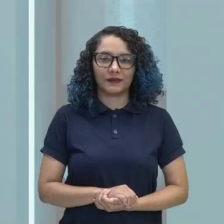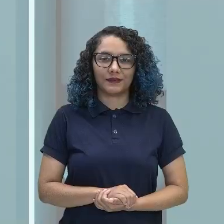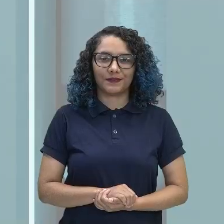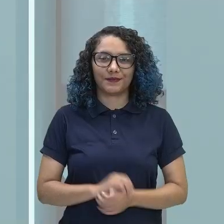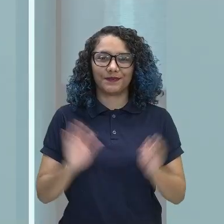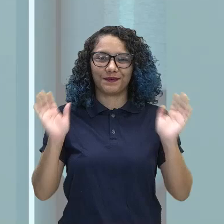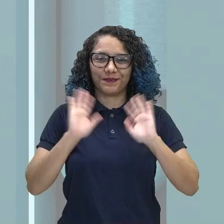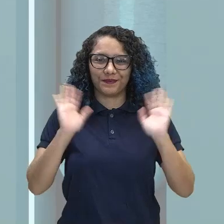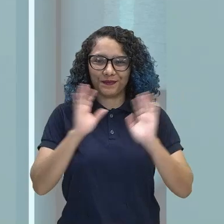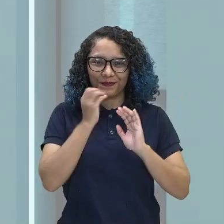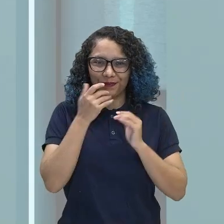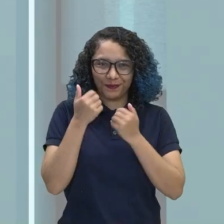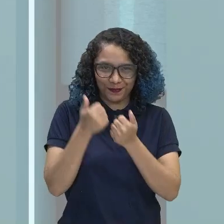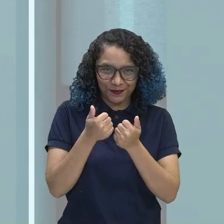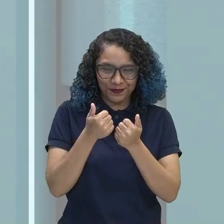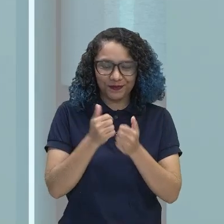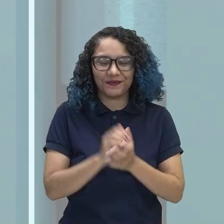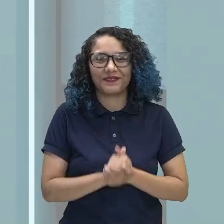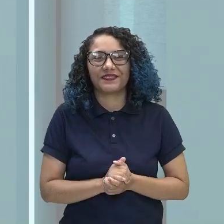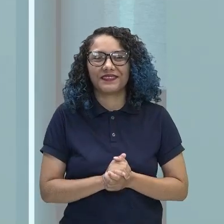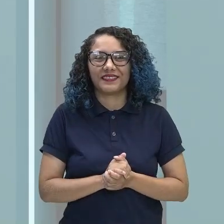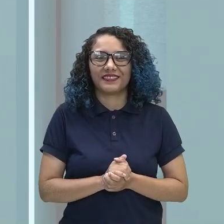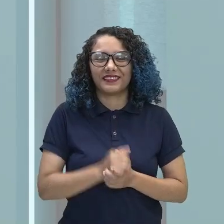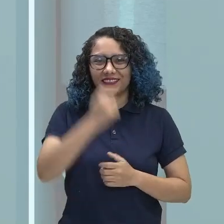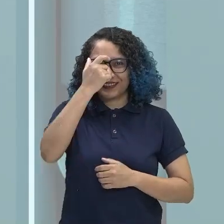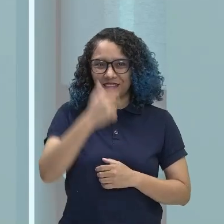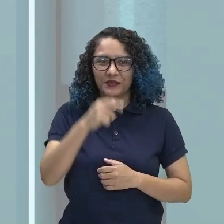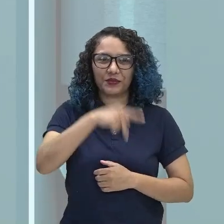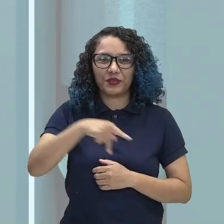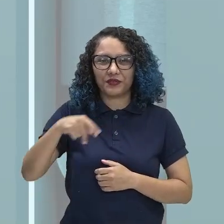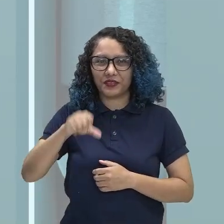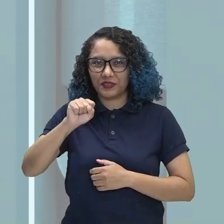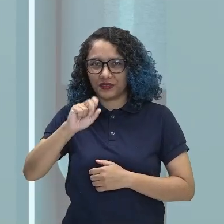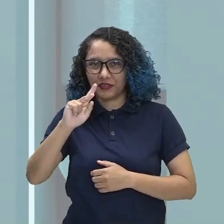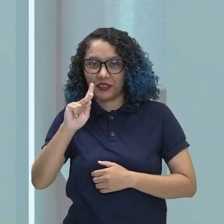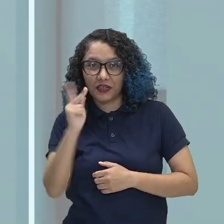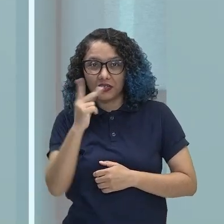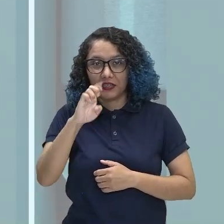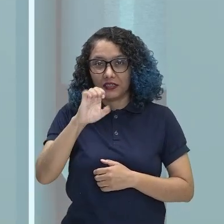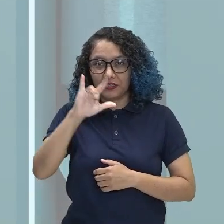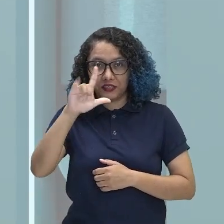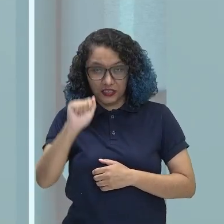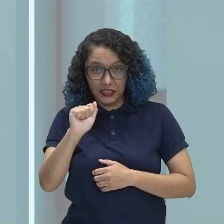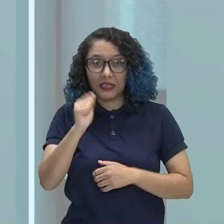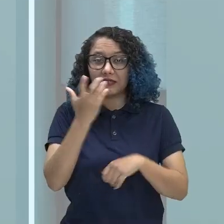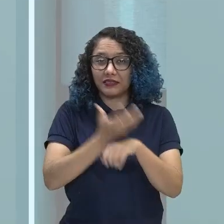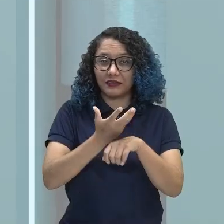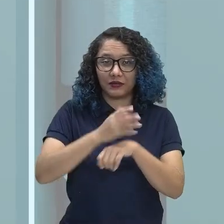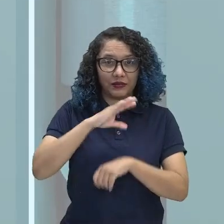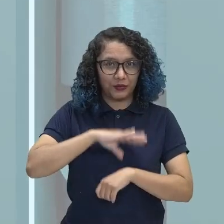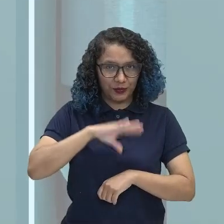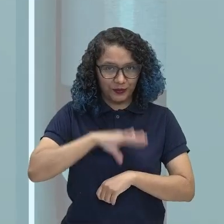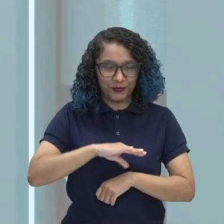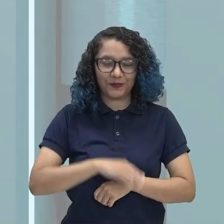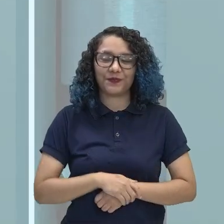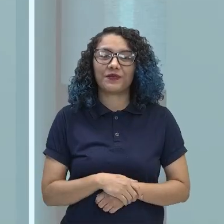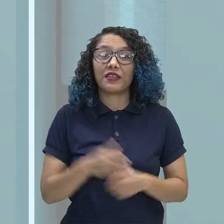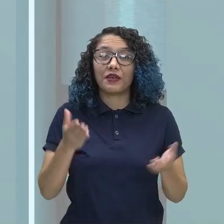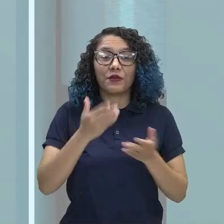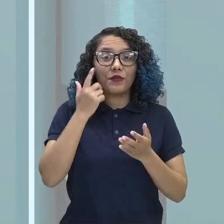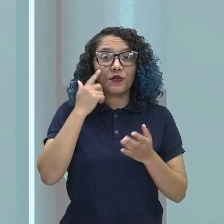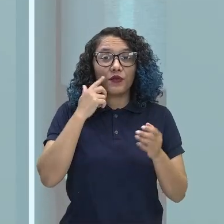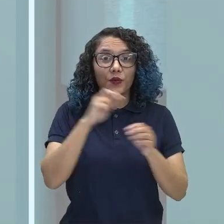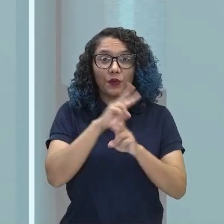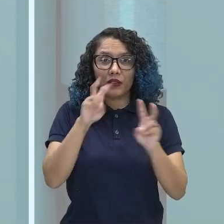Olá, alunos, tudo bem com vocês? Sou a professora Sheila Rodrigues, do componente de Língua Portuguesa. Vamos conhecer